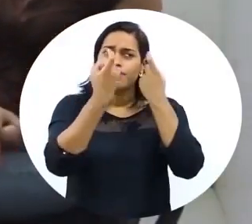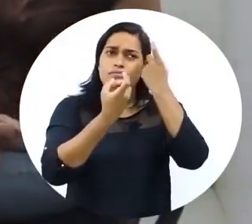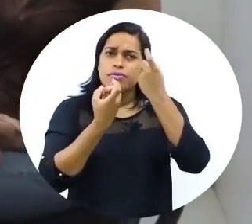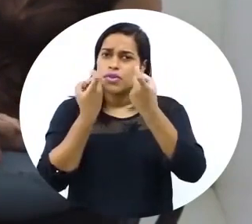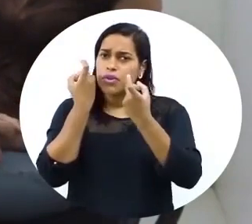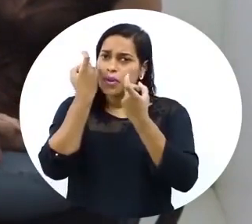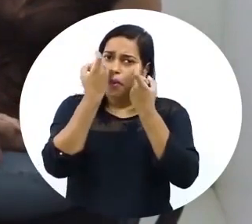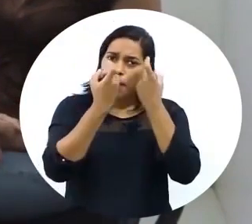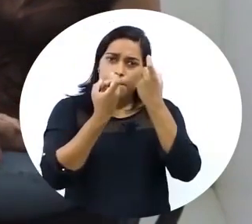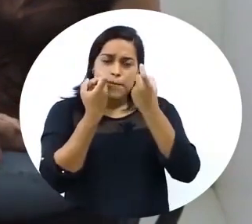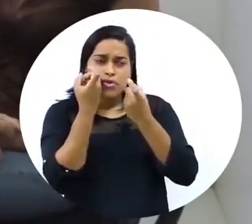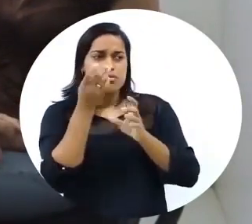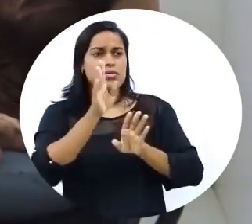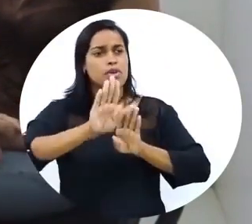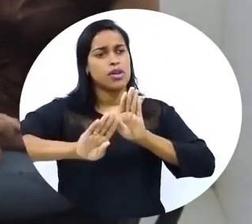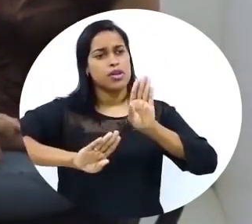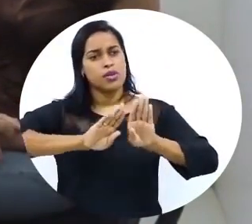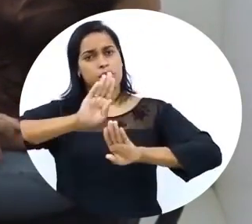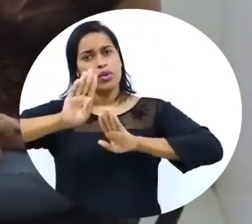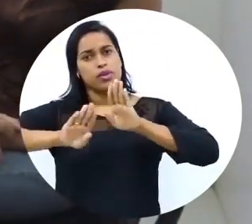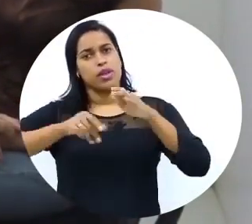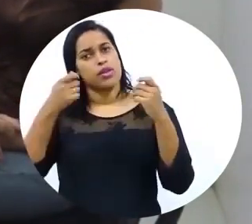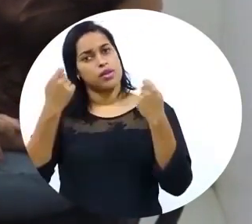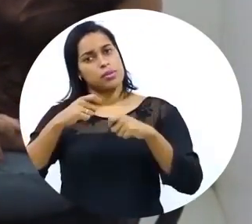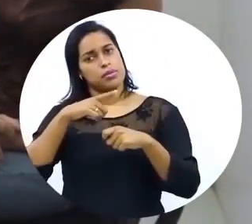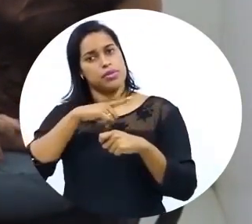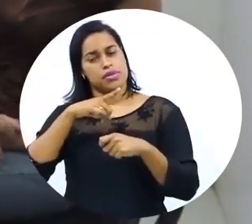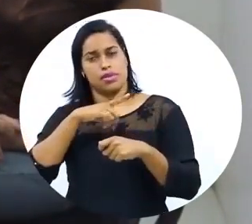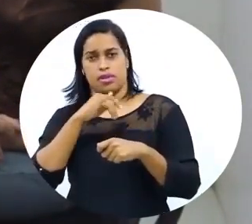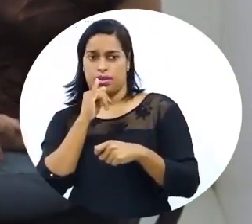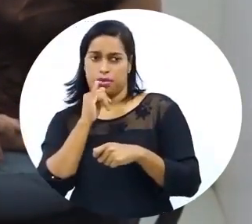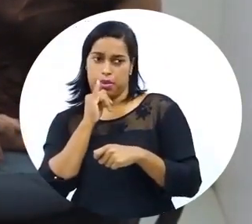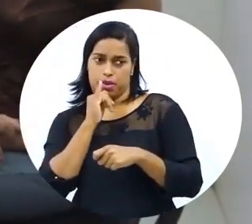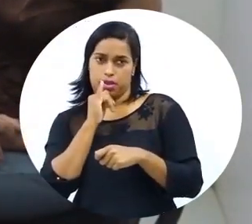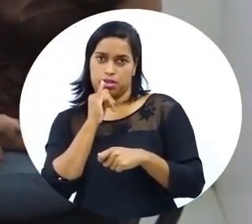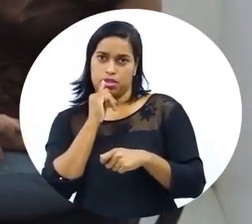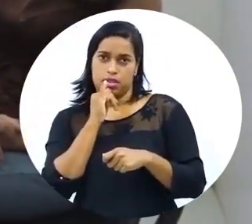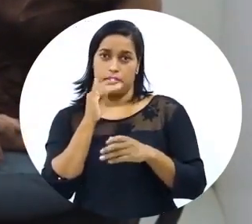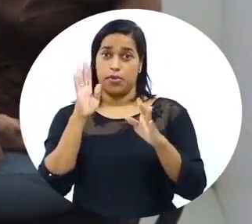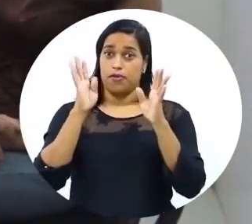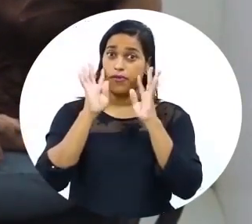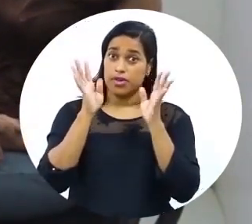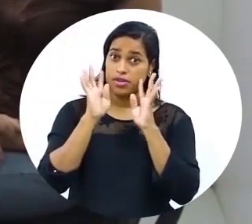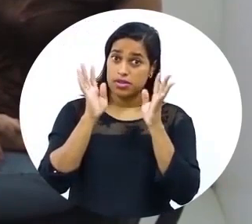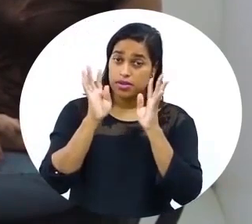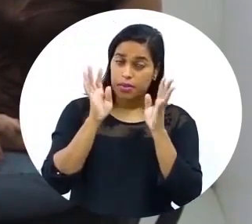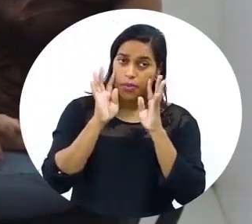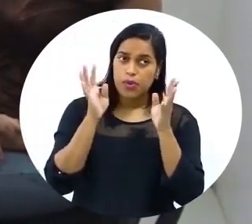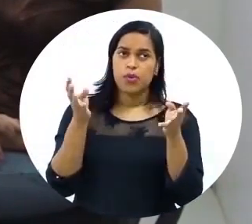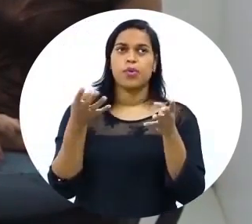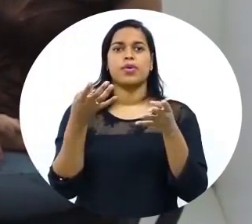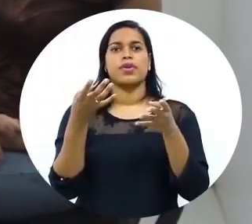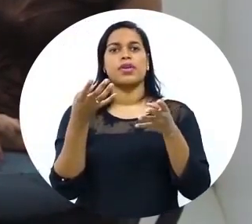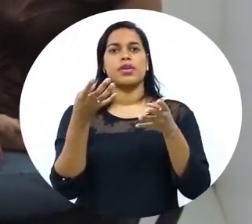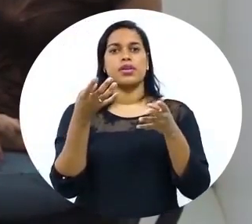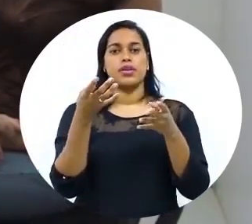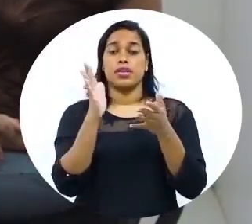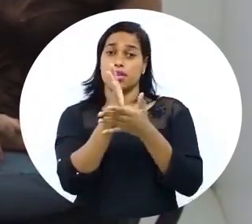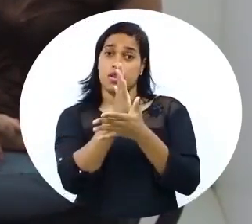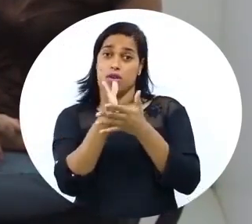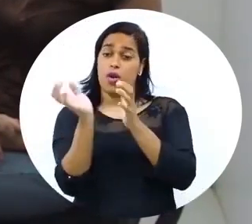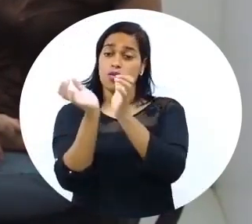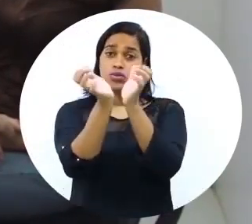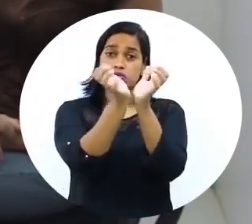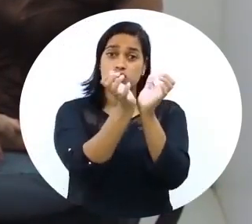preocupação ou aquele cuidado que deve ter em relação, por exemplo, a Facebook, a fazer parte de